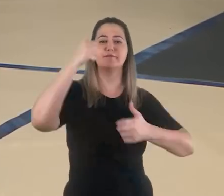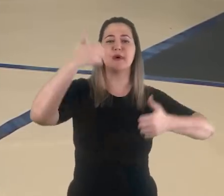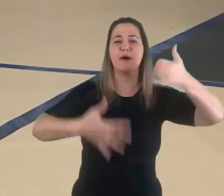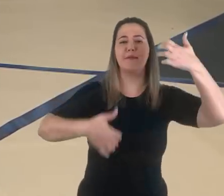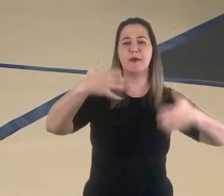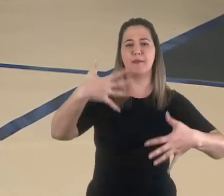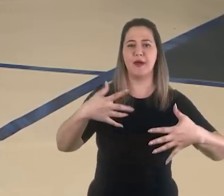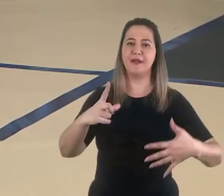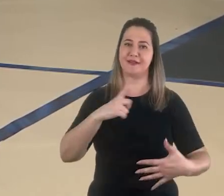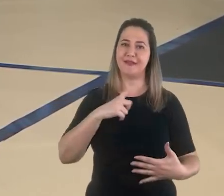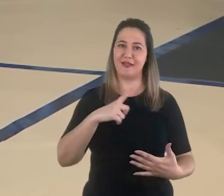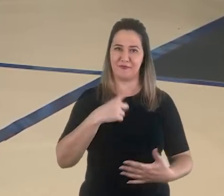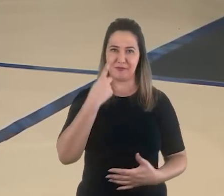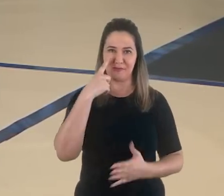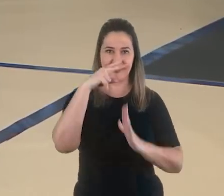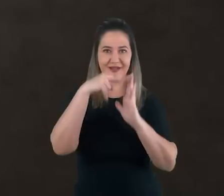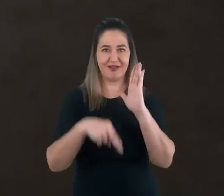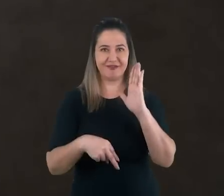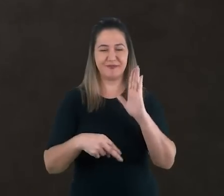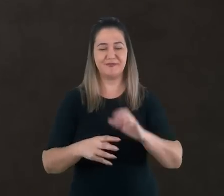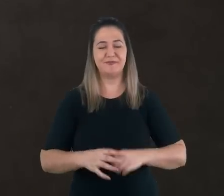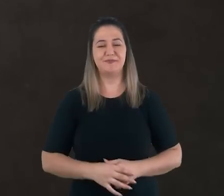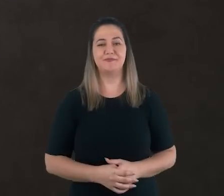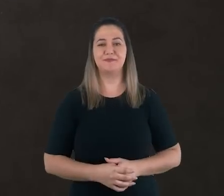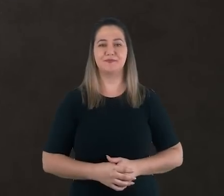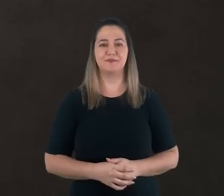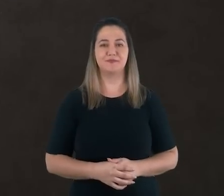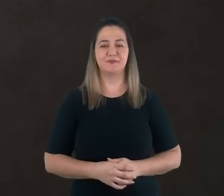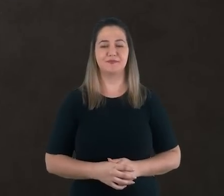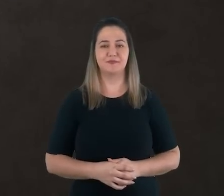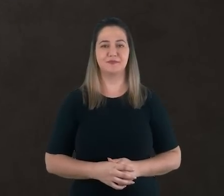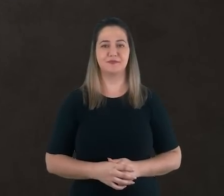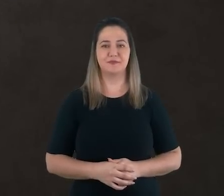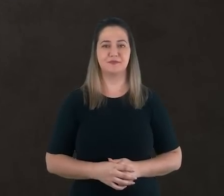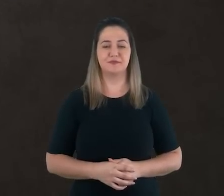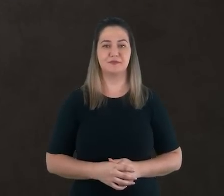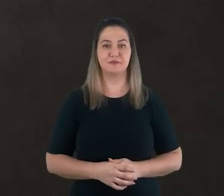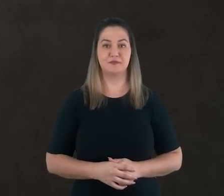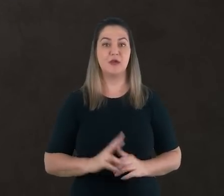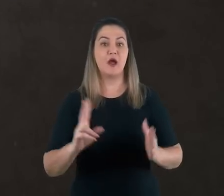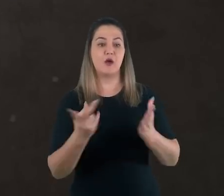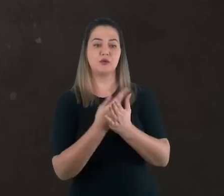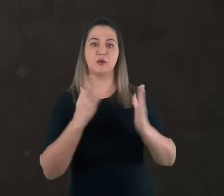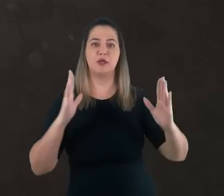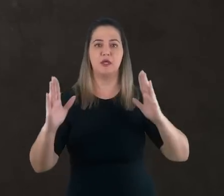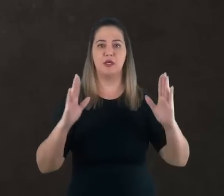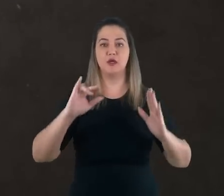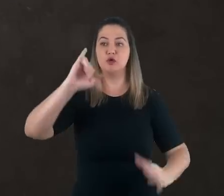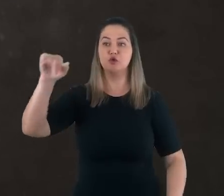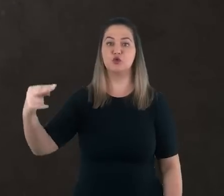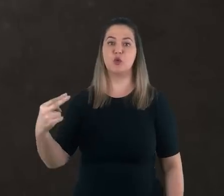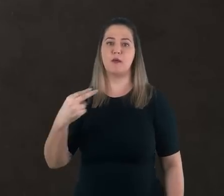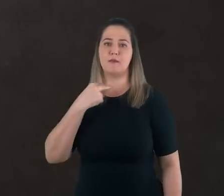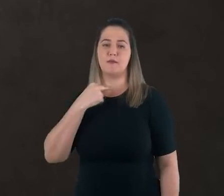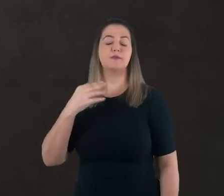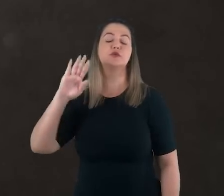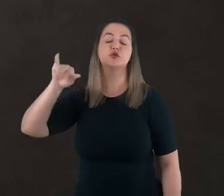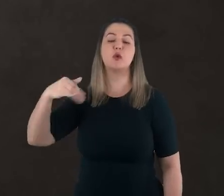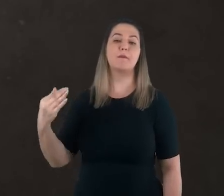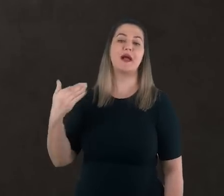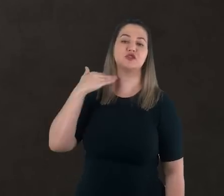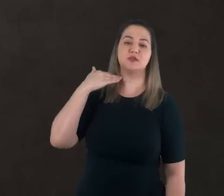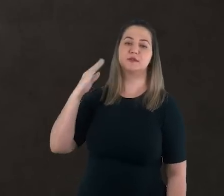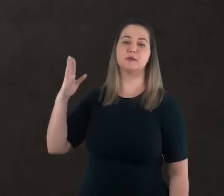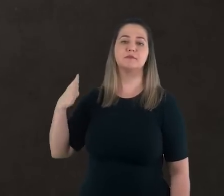ver? Vamos abrir aqui a Bíblia nos Evangelhos. E naqueles dias apareceu João o Batista pregando no deserto da Judeia